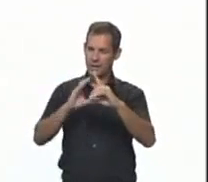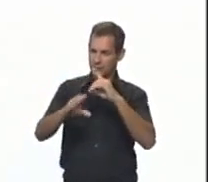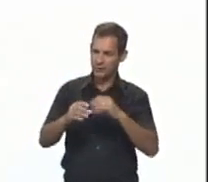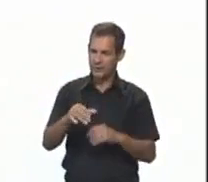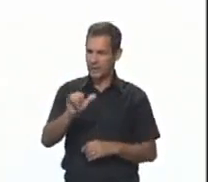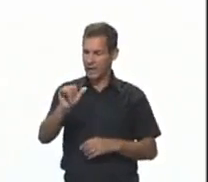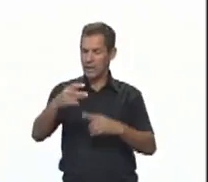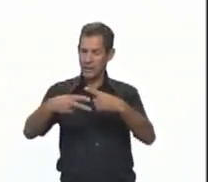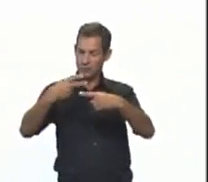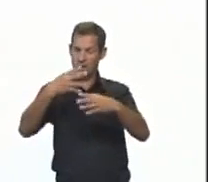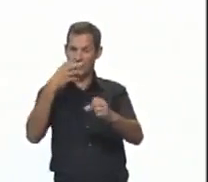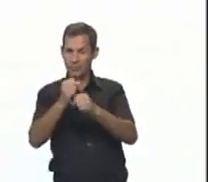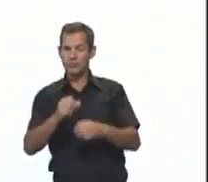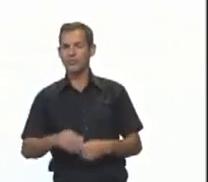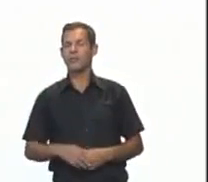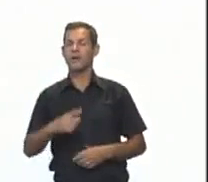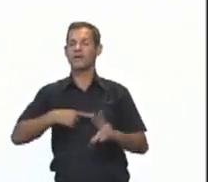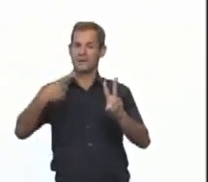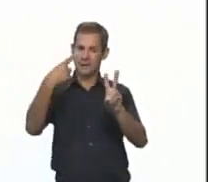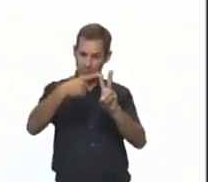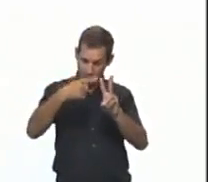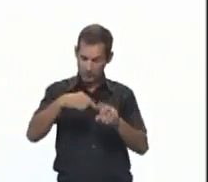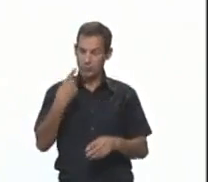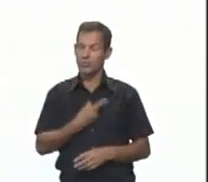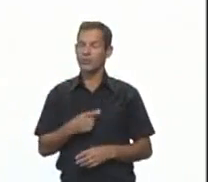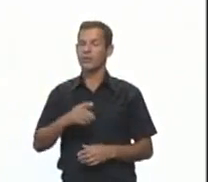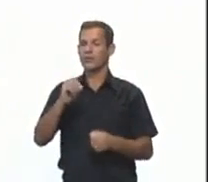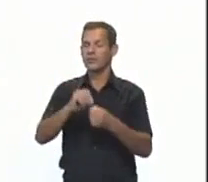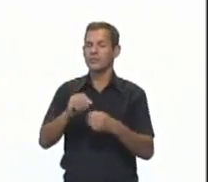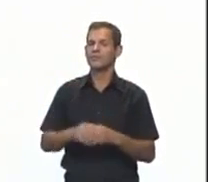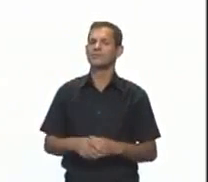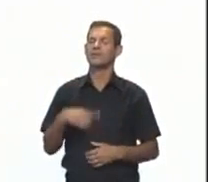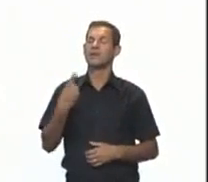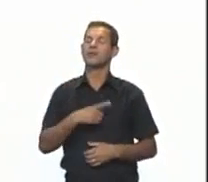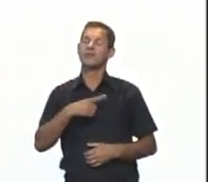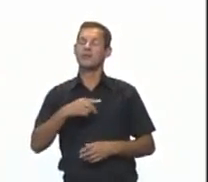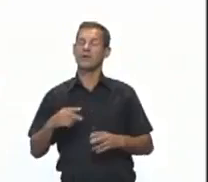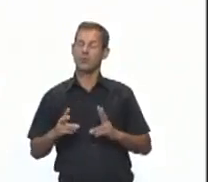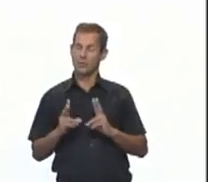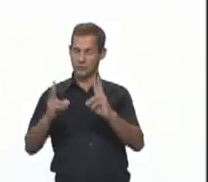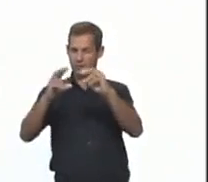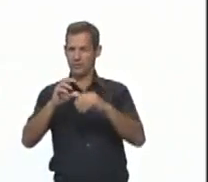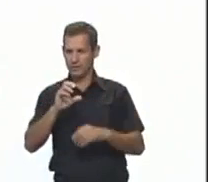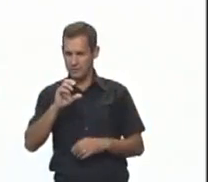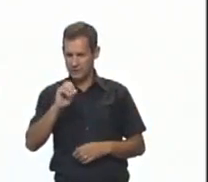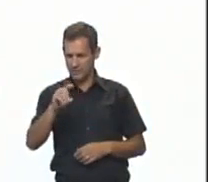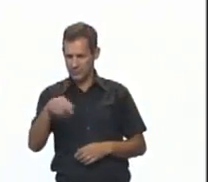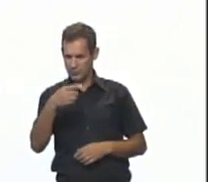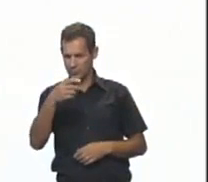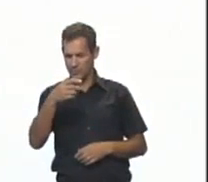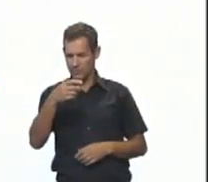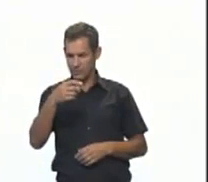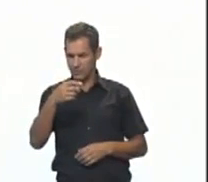ao quadrado. Eu somo e tiro a raiz quadrada. Quando a gente faz isso, a gente chega no resultado de